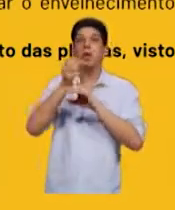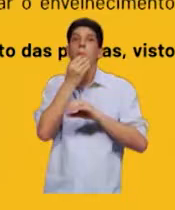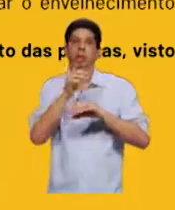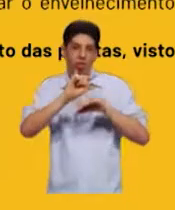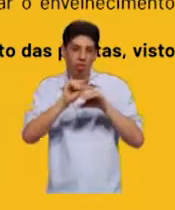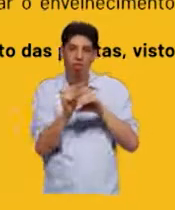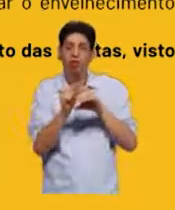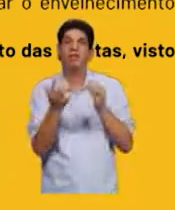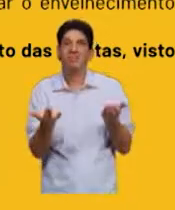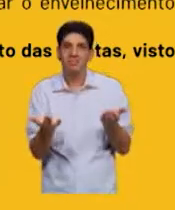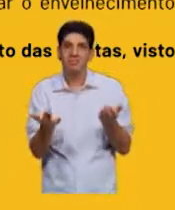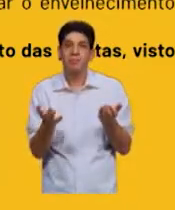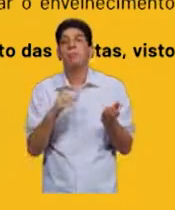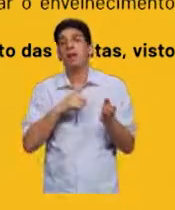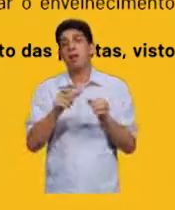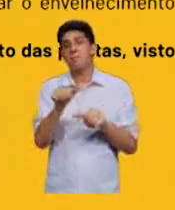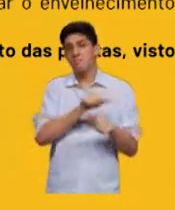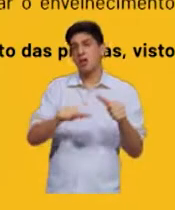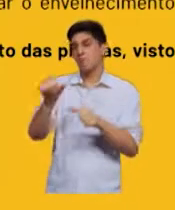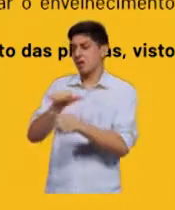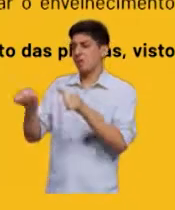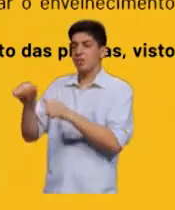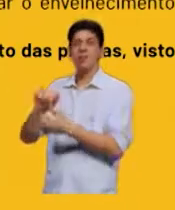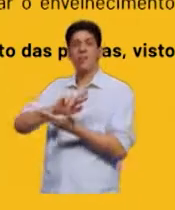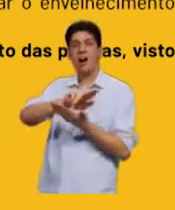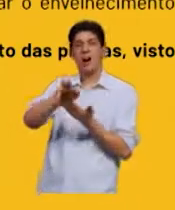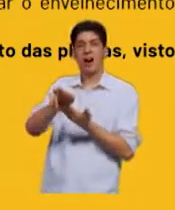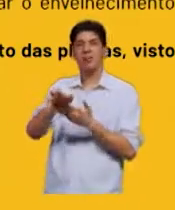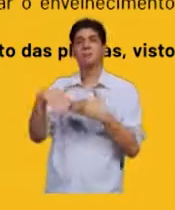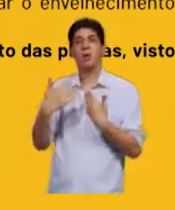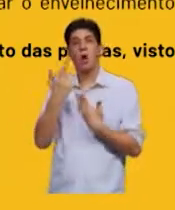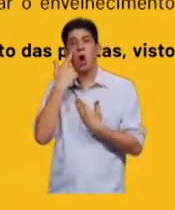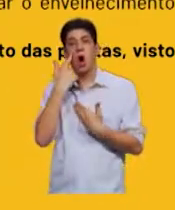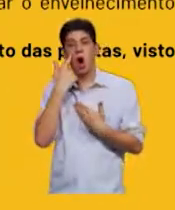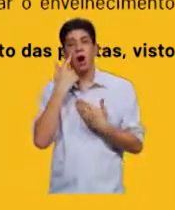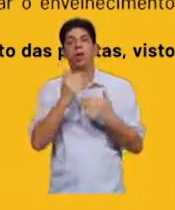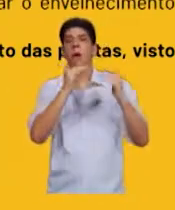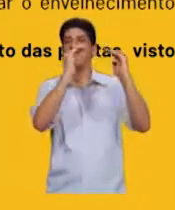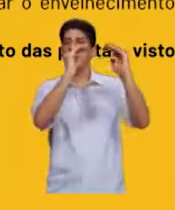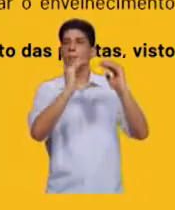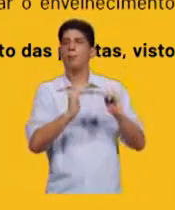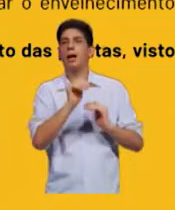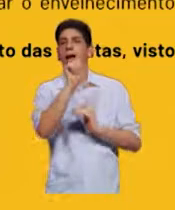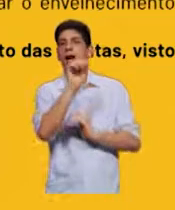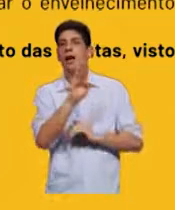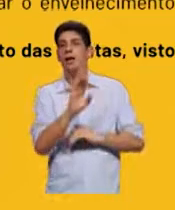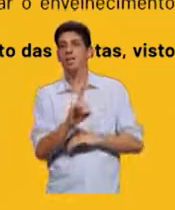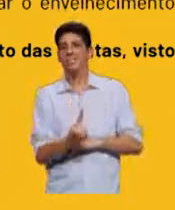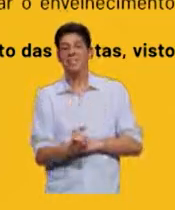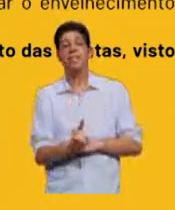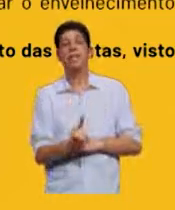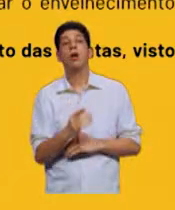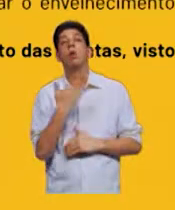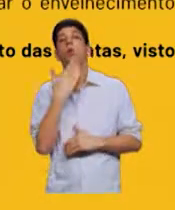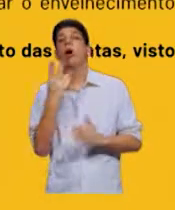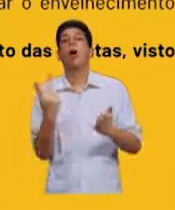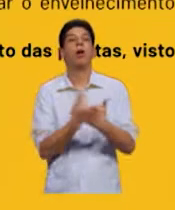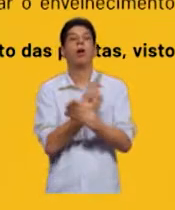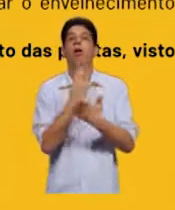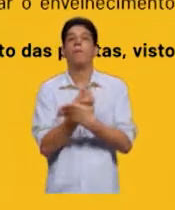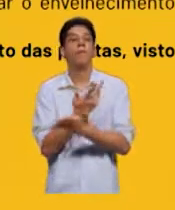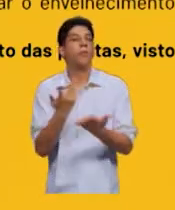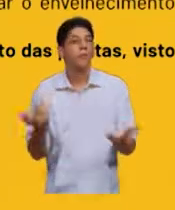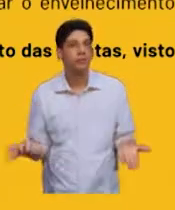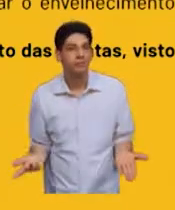essa alteração. Entre as proposições a seguir, assinala a alternativa incorreta. Então, dessas alternativas